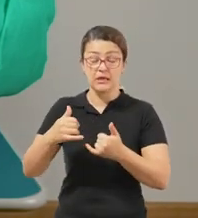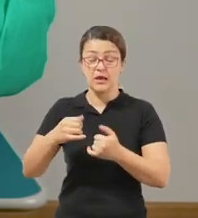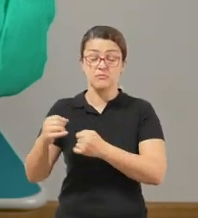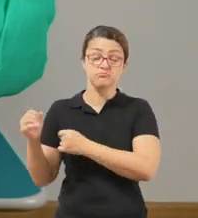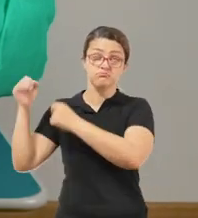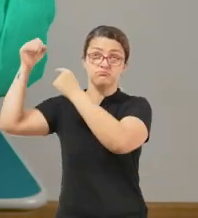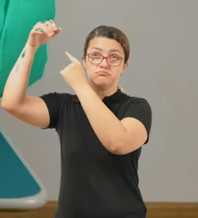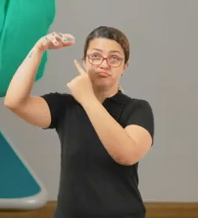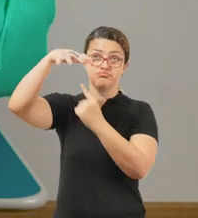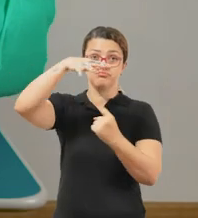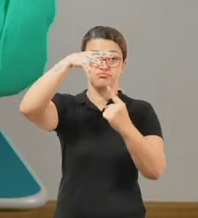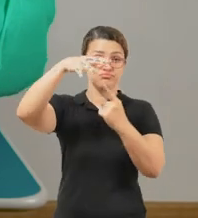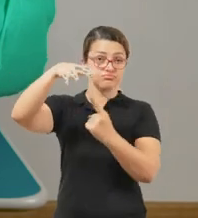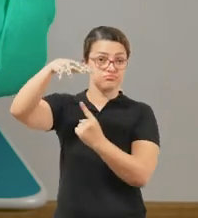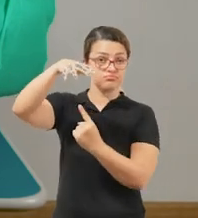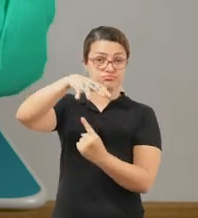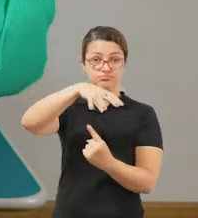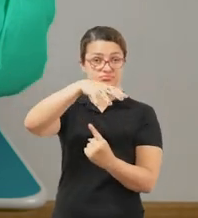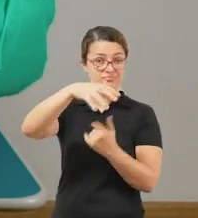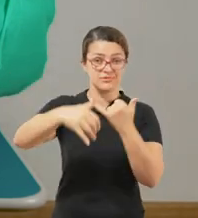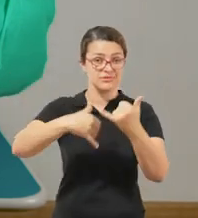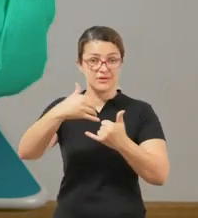e se divertir bastante com a família.